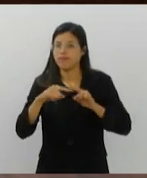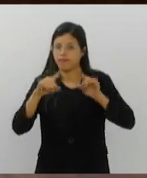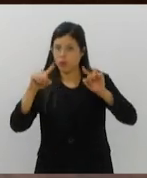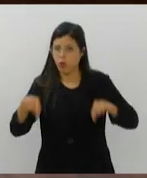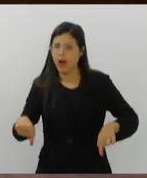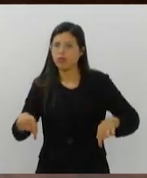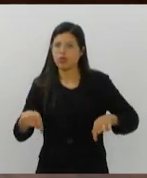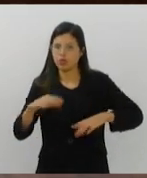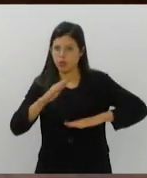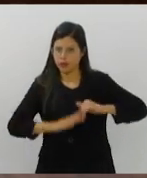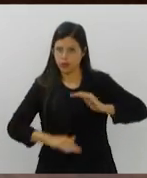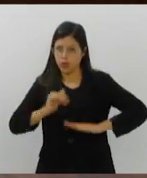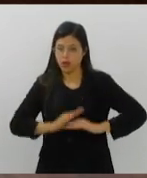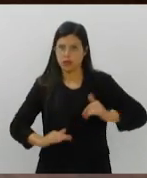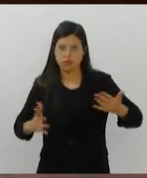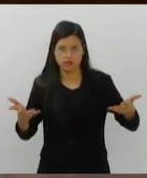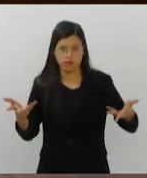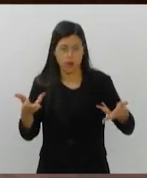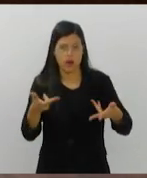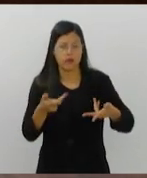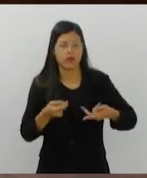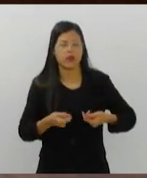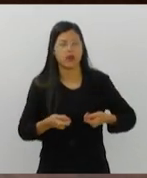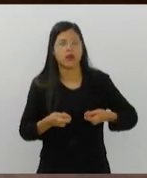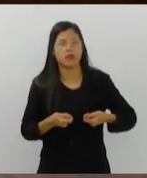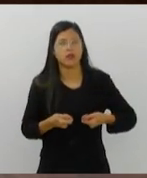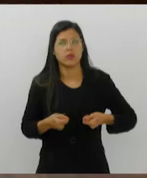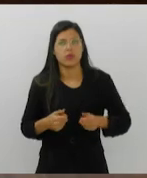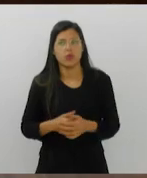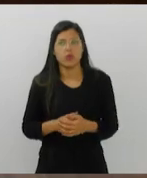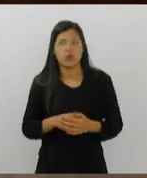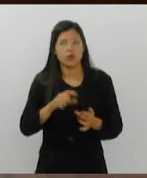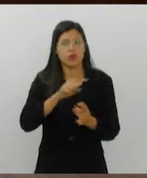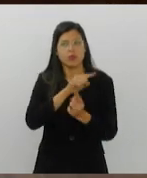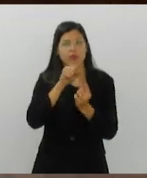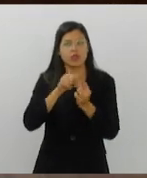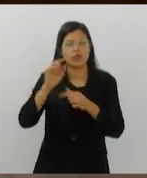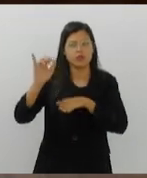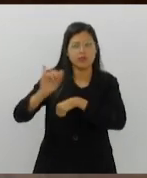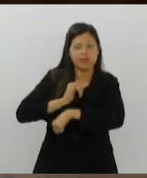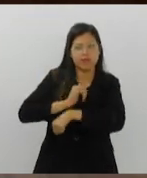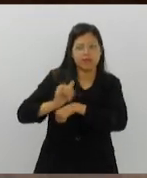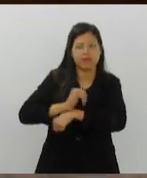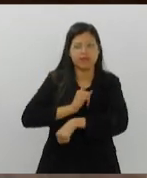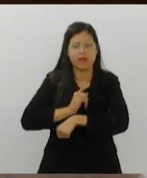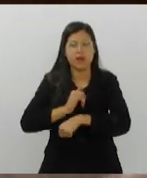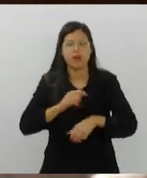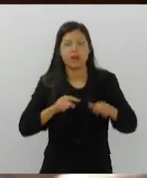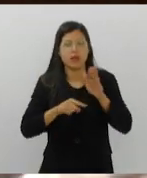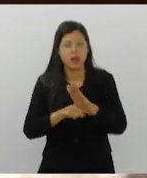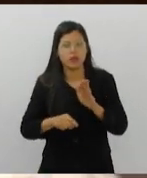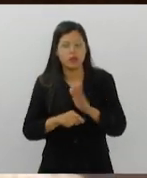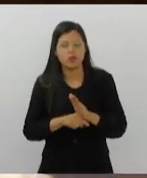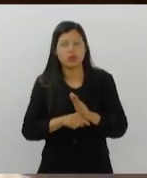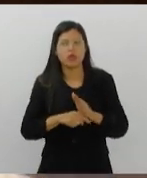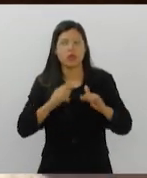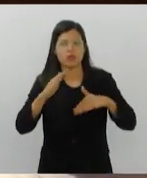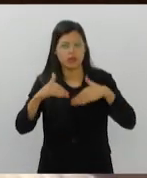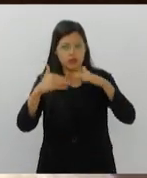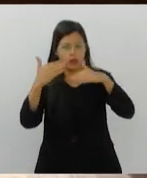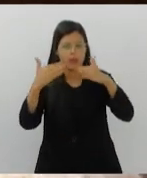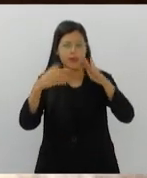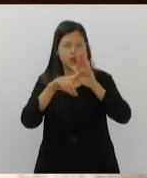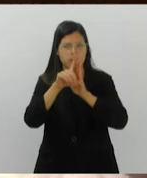altamente qualificado e, em suas missões estratégicas, que contribuem para o desenvolvimento da